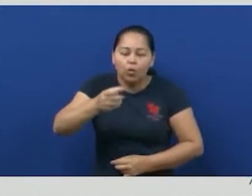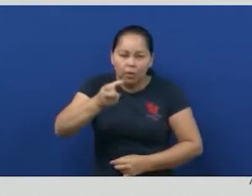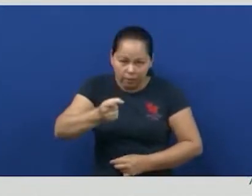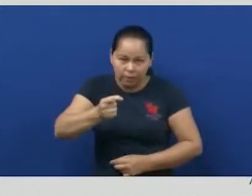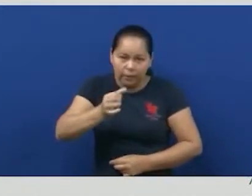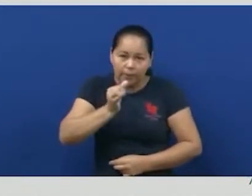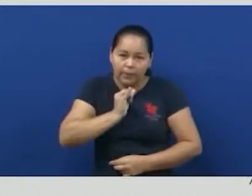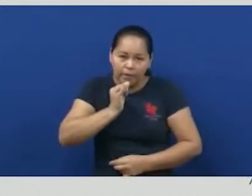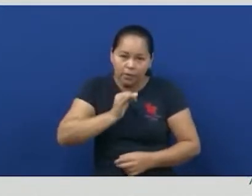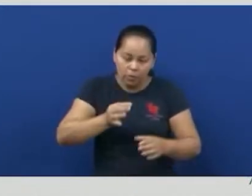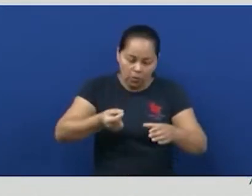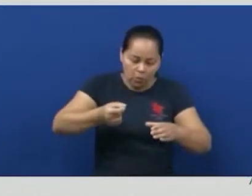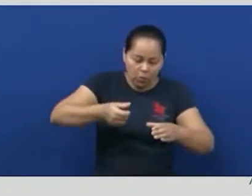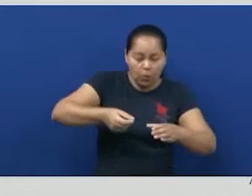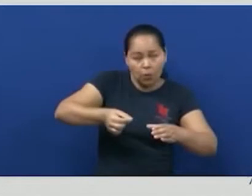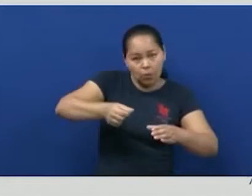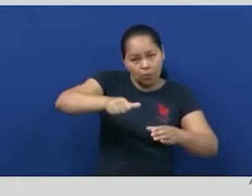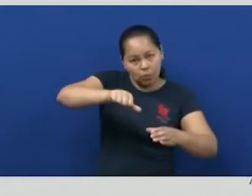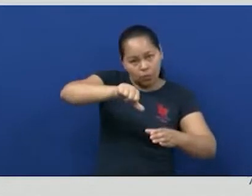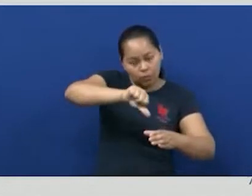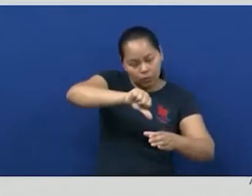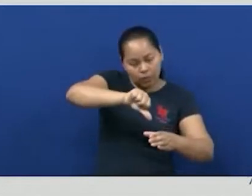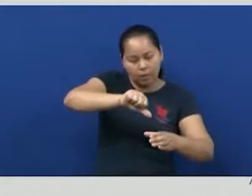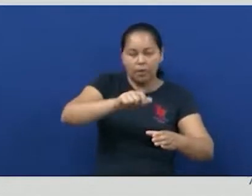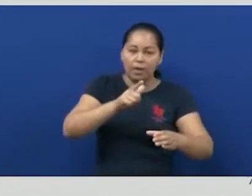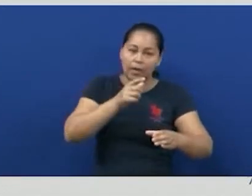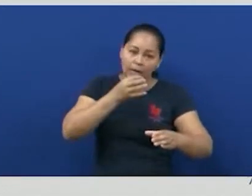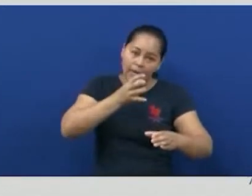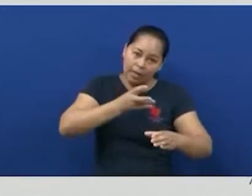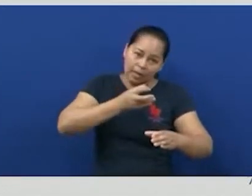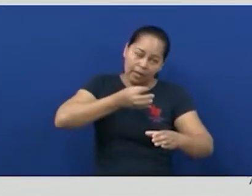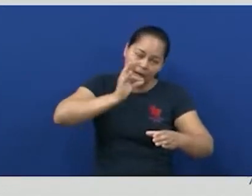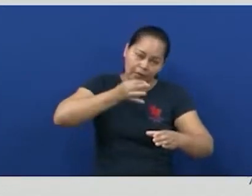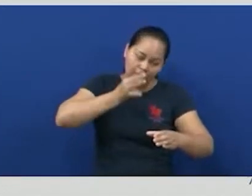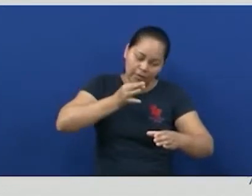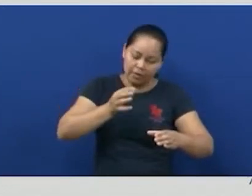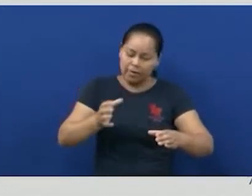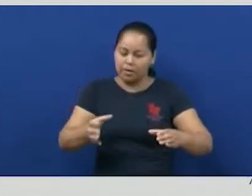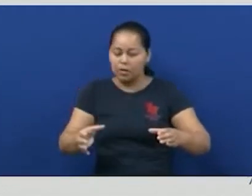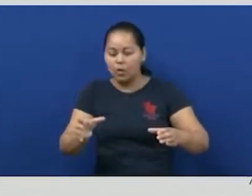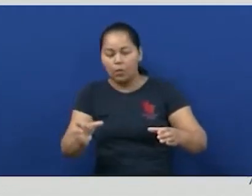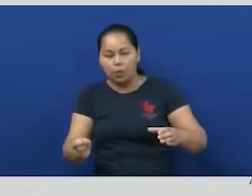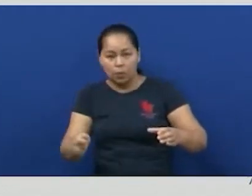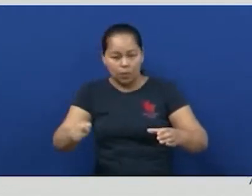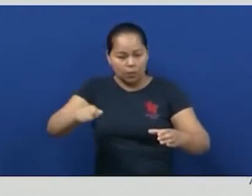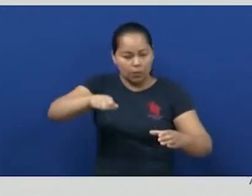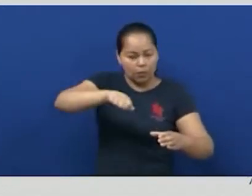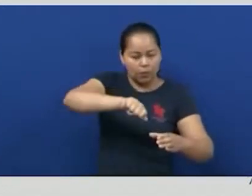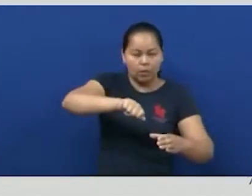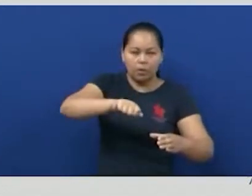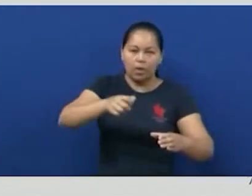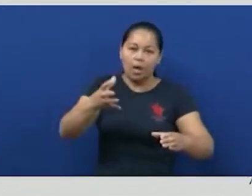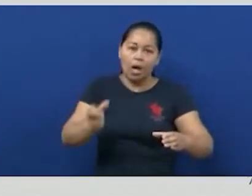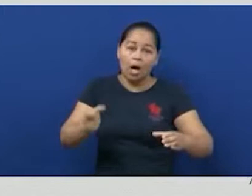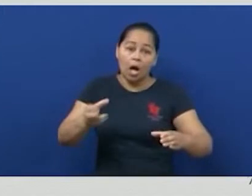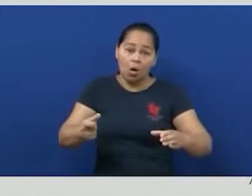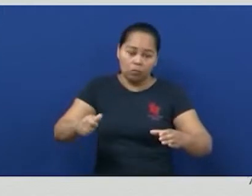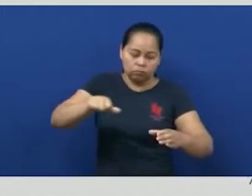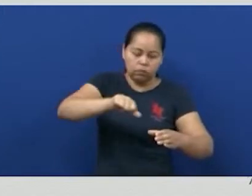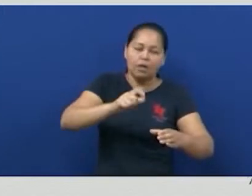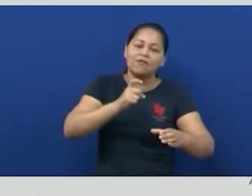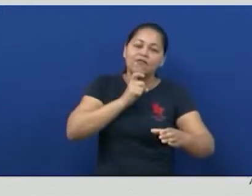café quente dentro da xícara e um leite frio, e ao misturar os dois, eu vou ter uma